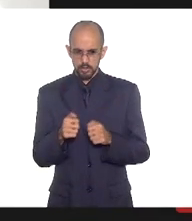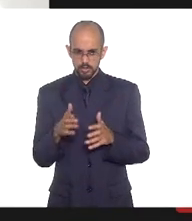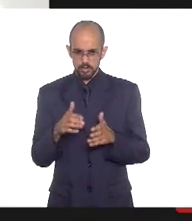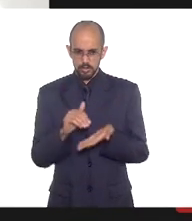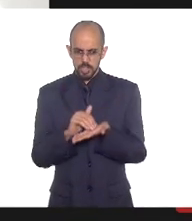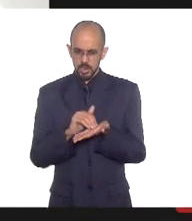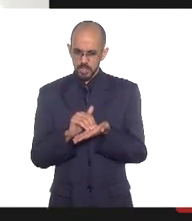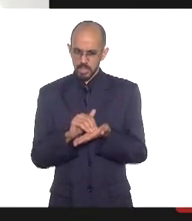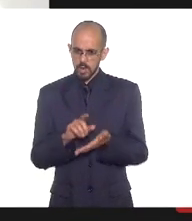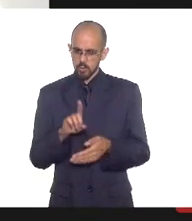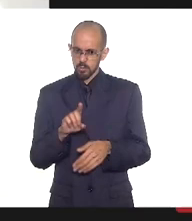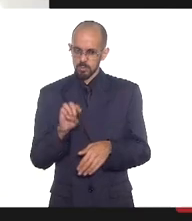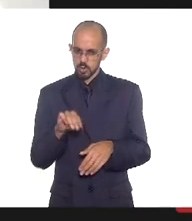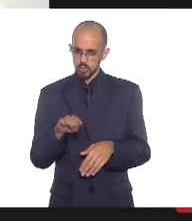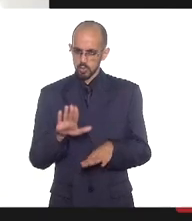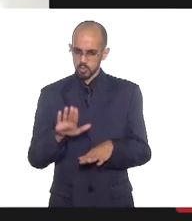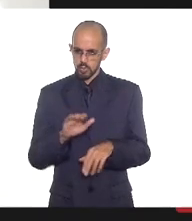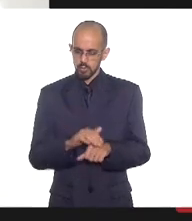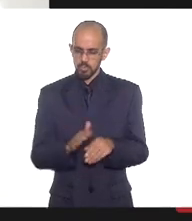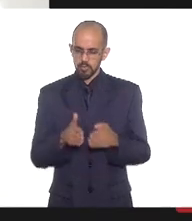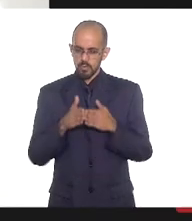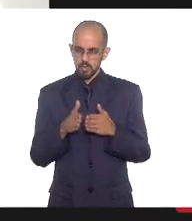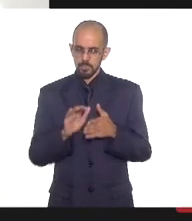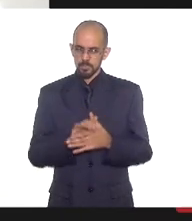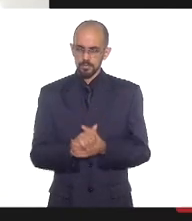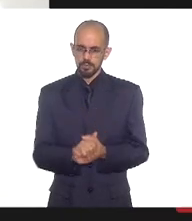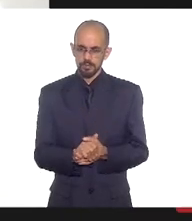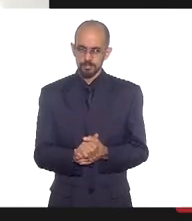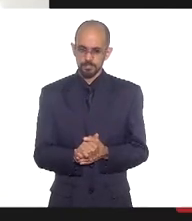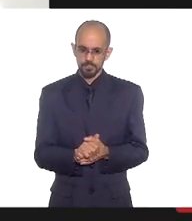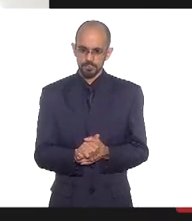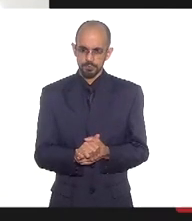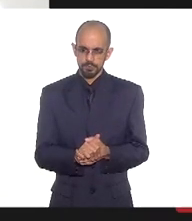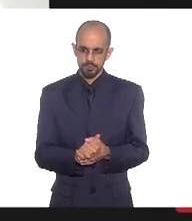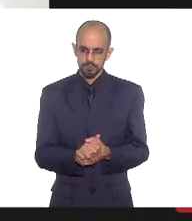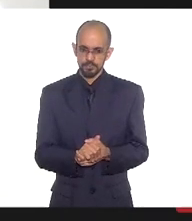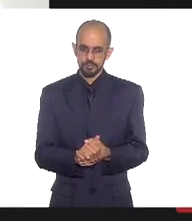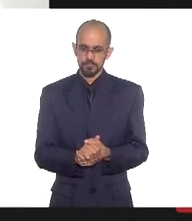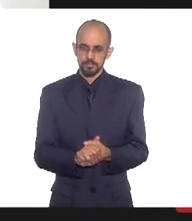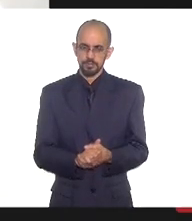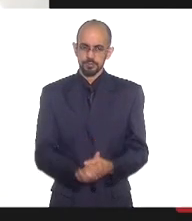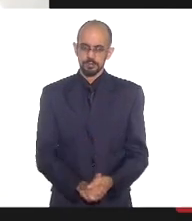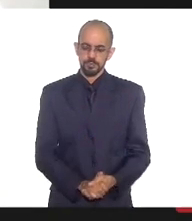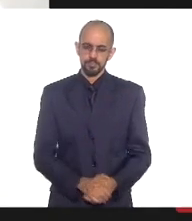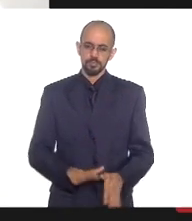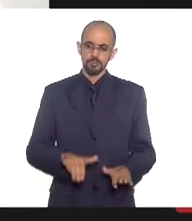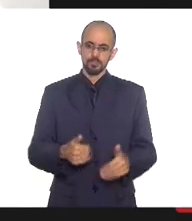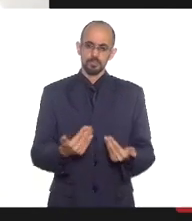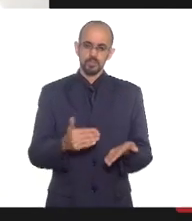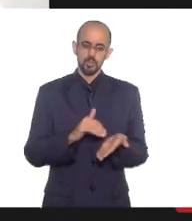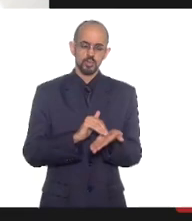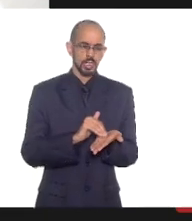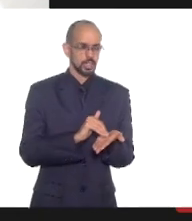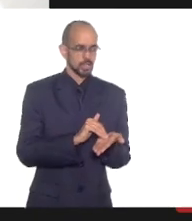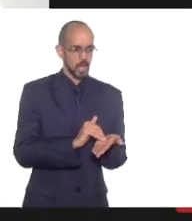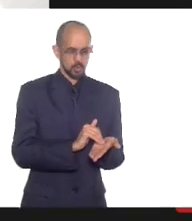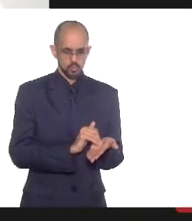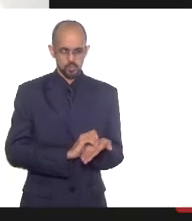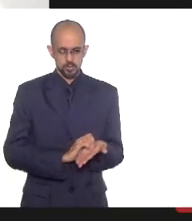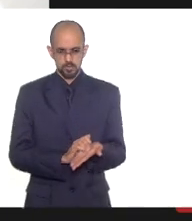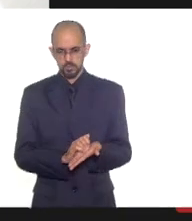só um minuto por favor pode pode falar eu também ver claro a parte depois Secretário é